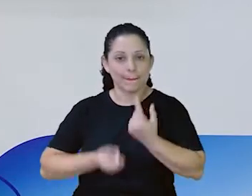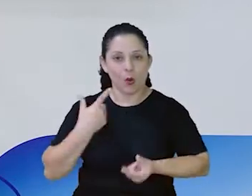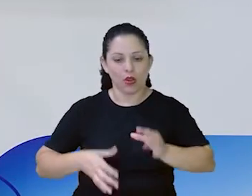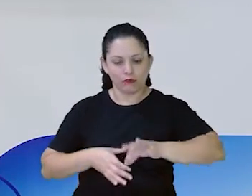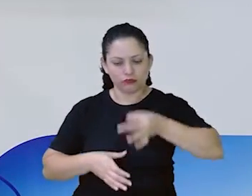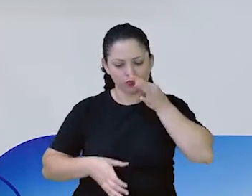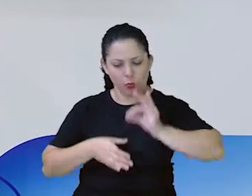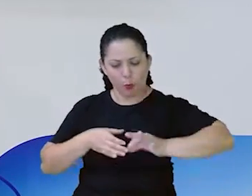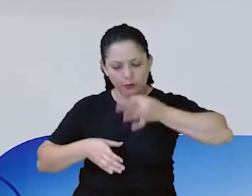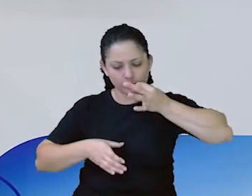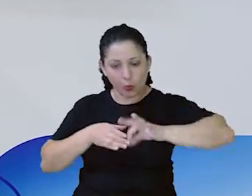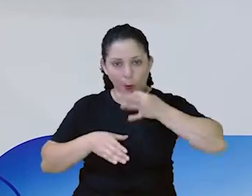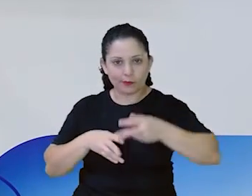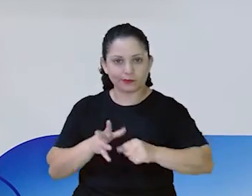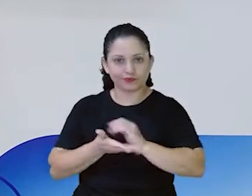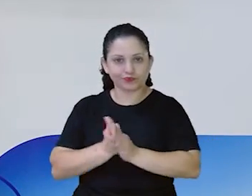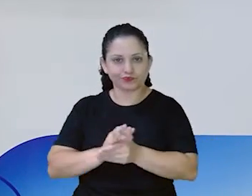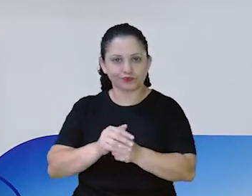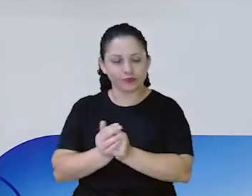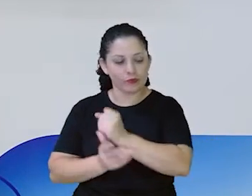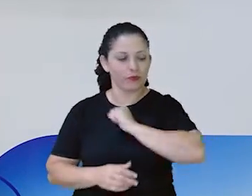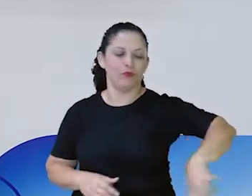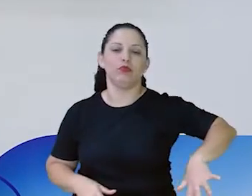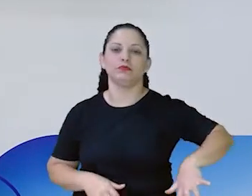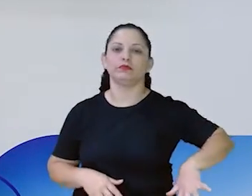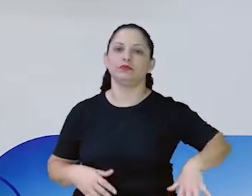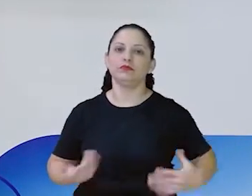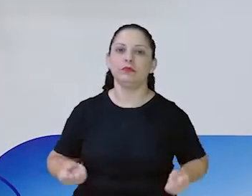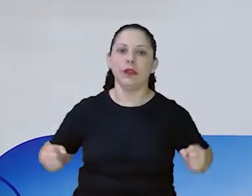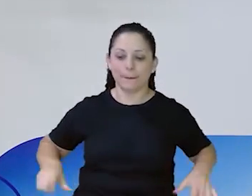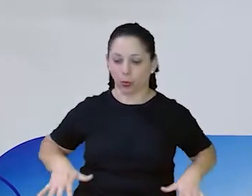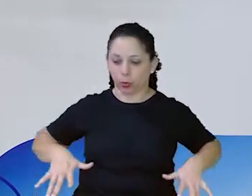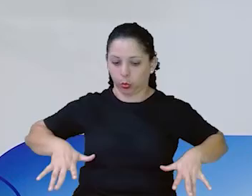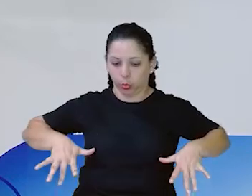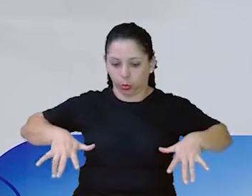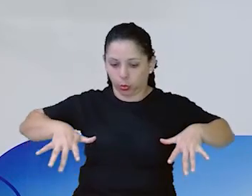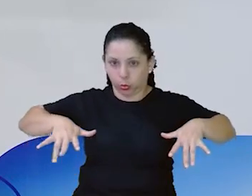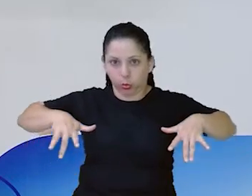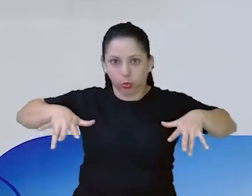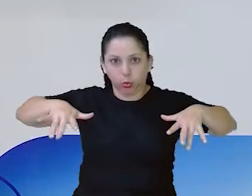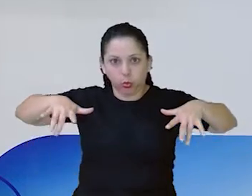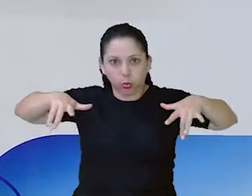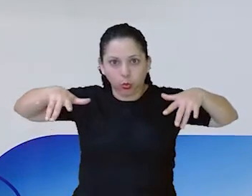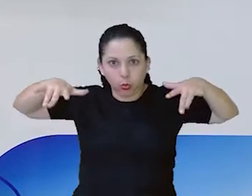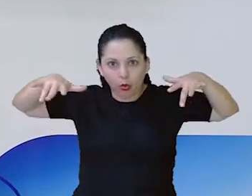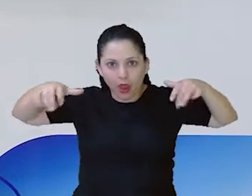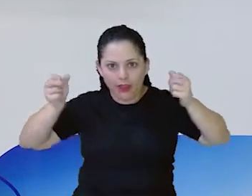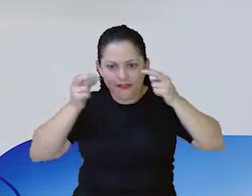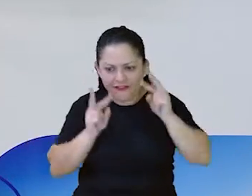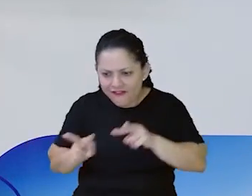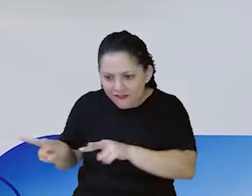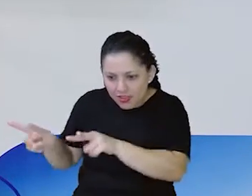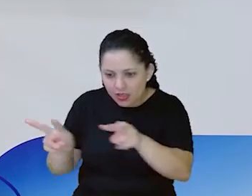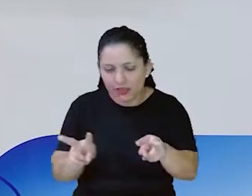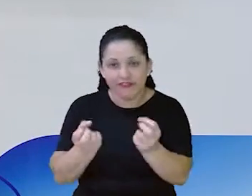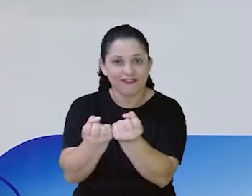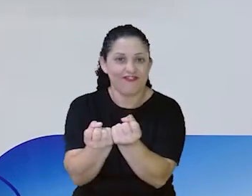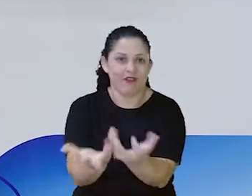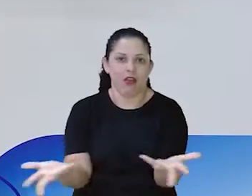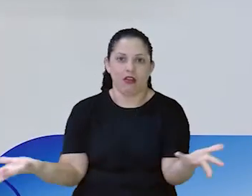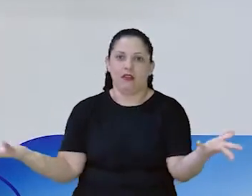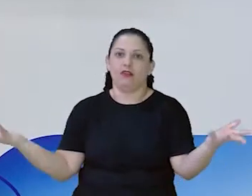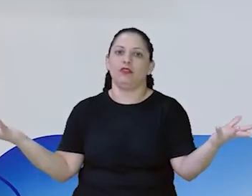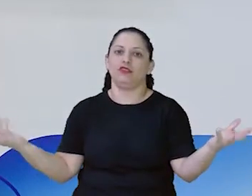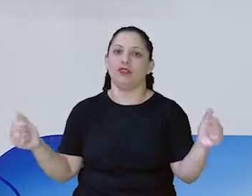vai acumulando, acumulando. Com o passar dos dias, quando você olha para os trilhos, você vê lá várias. Isso é